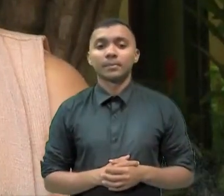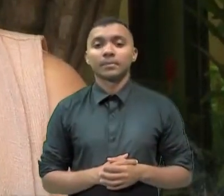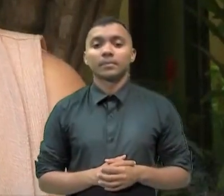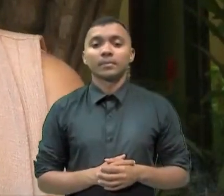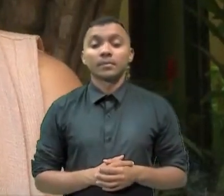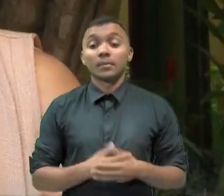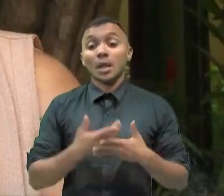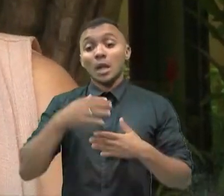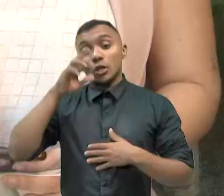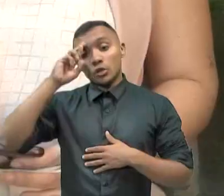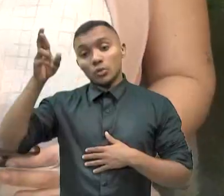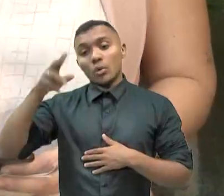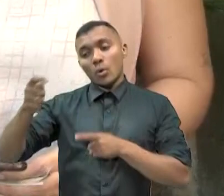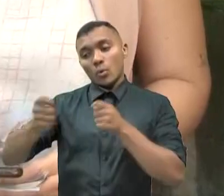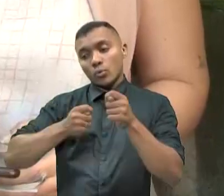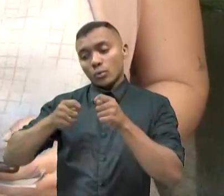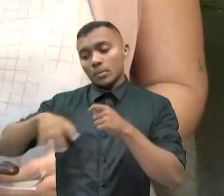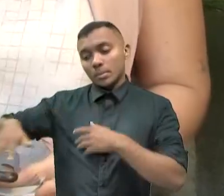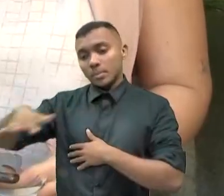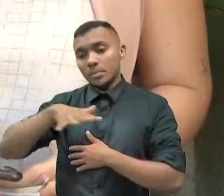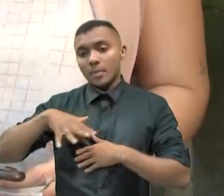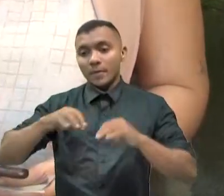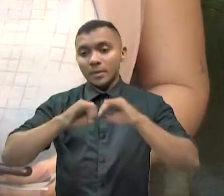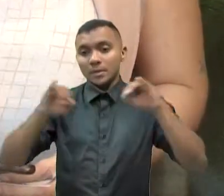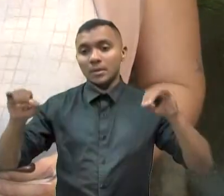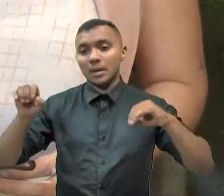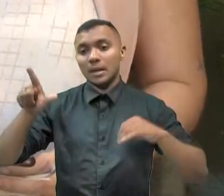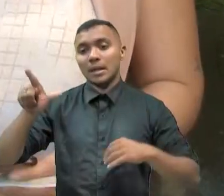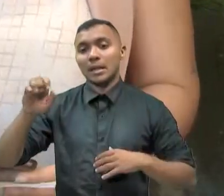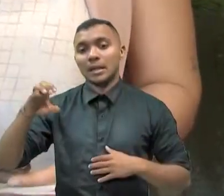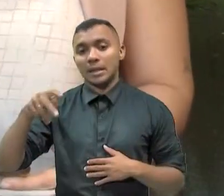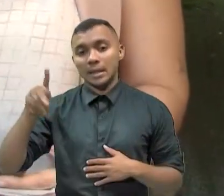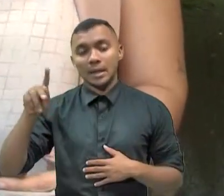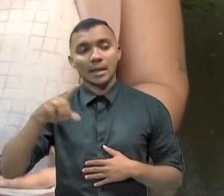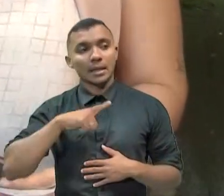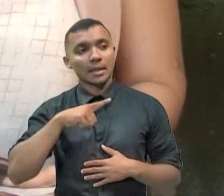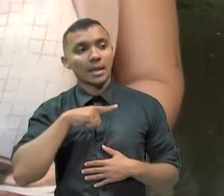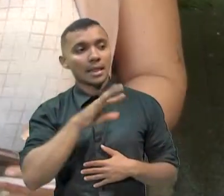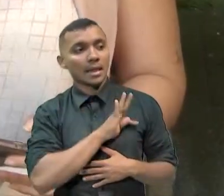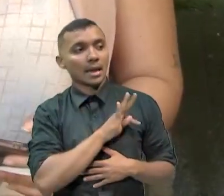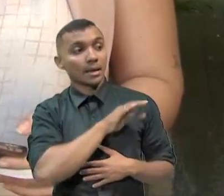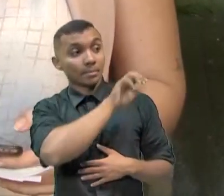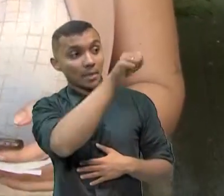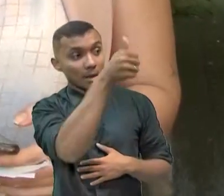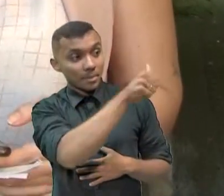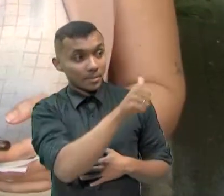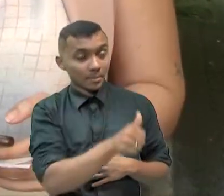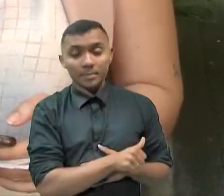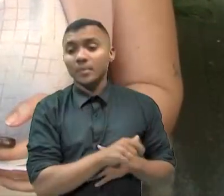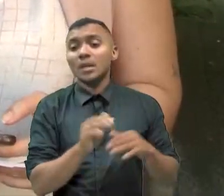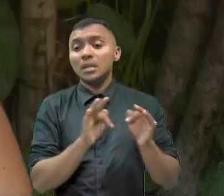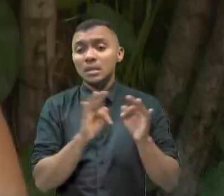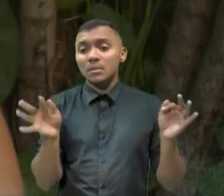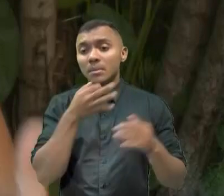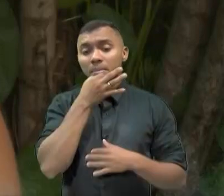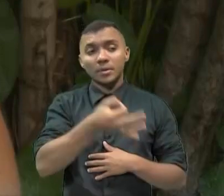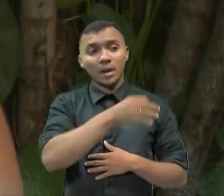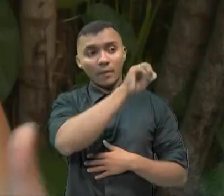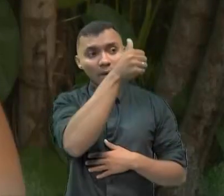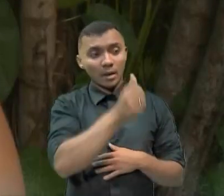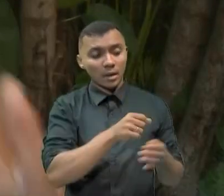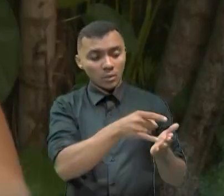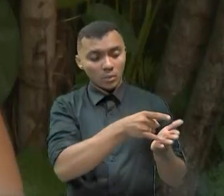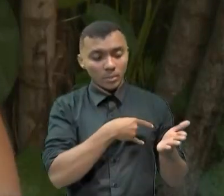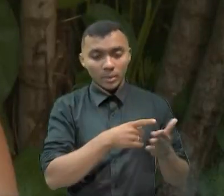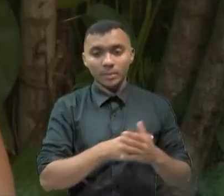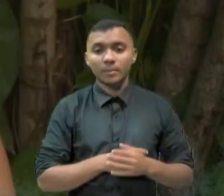e Proteção Ambiental, a LAC não passa por análise técnica, apenas pela avaliação documental. A quantidade de